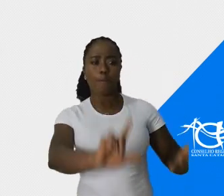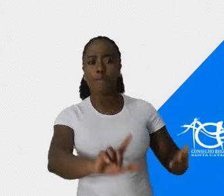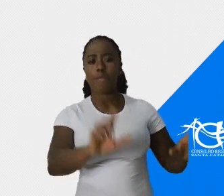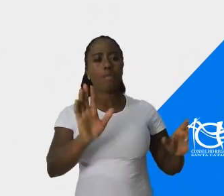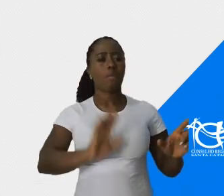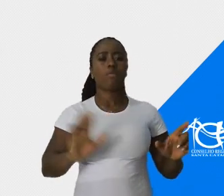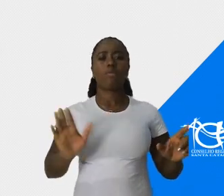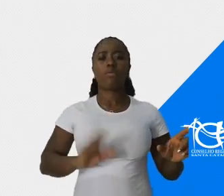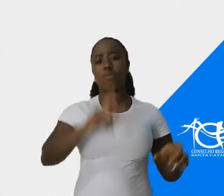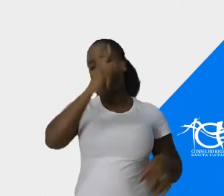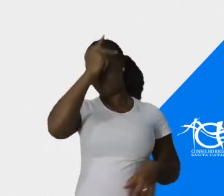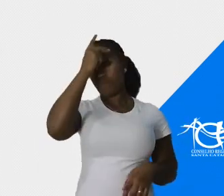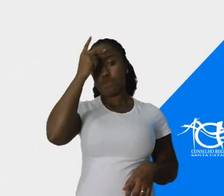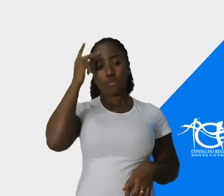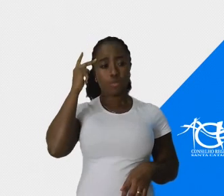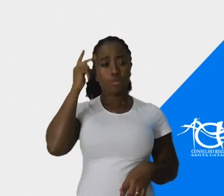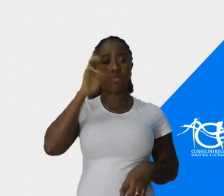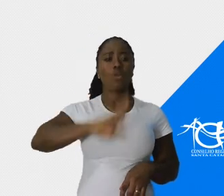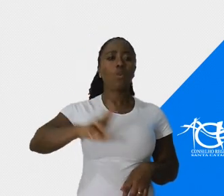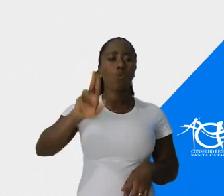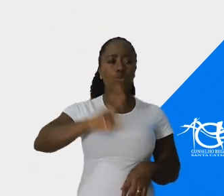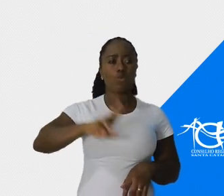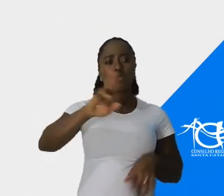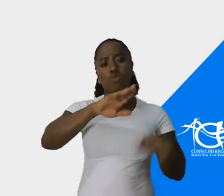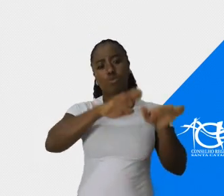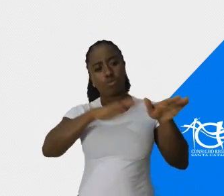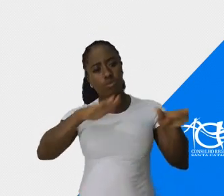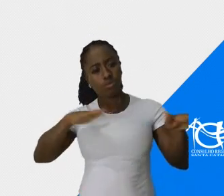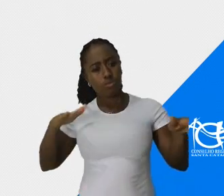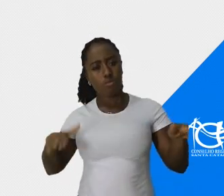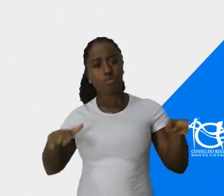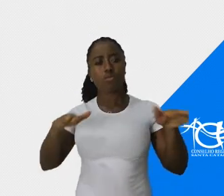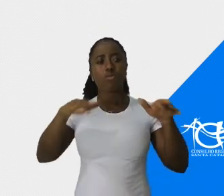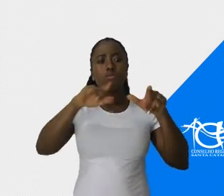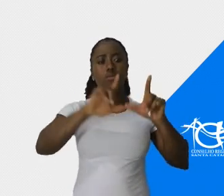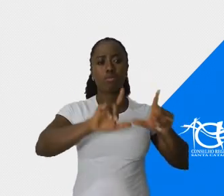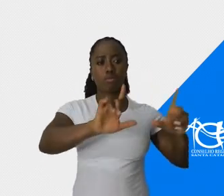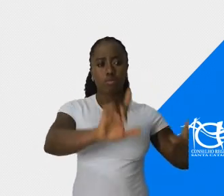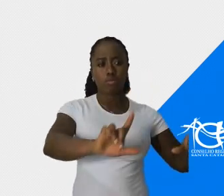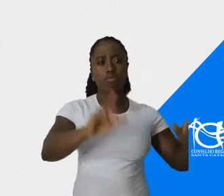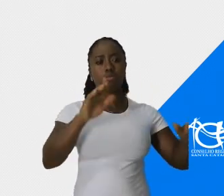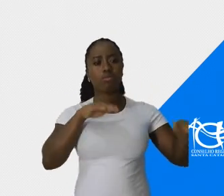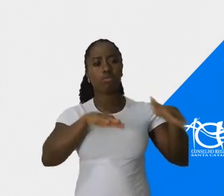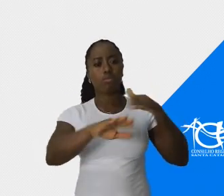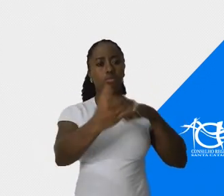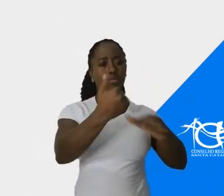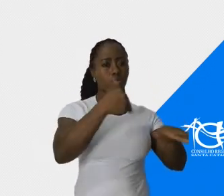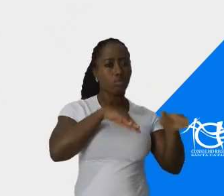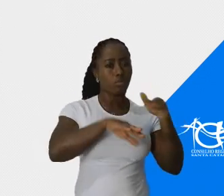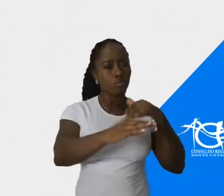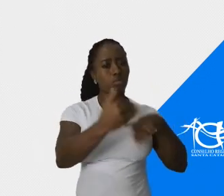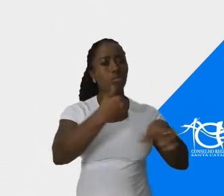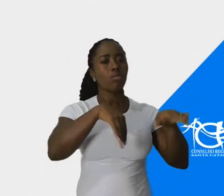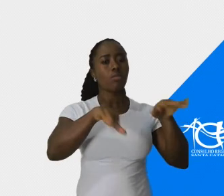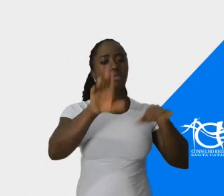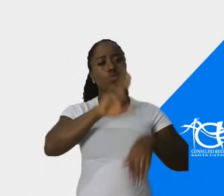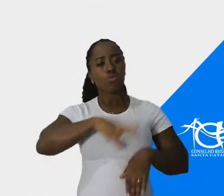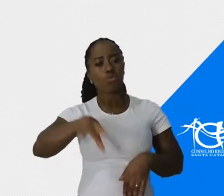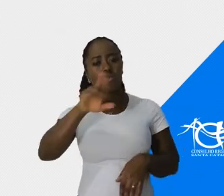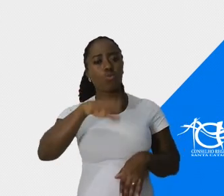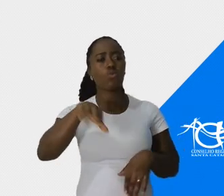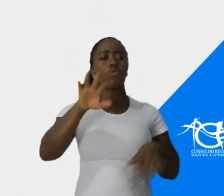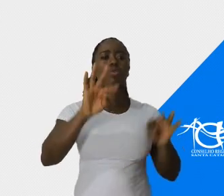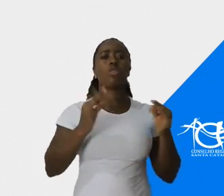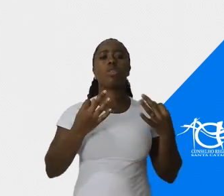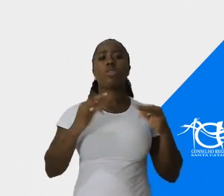vias, por meio de, né, de circulação de com distratores, com, né, então com tecnologias mais ou menos avançadas.